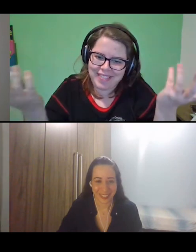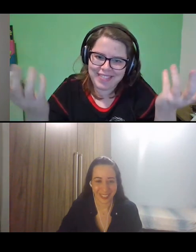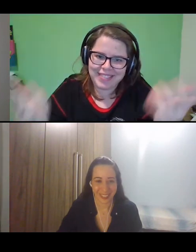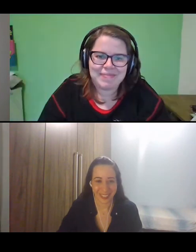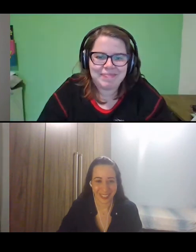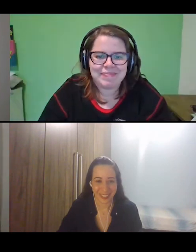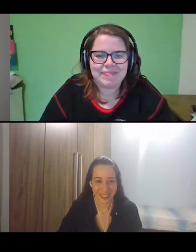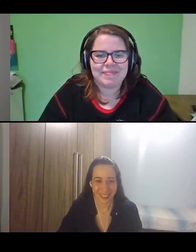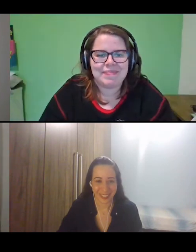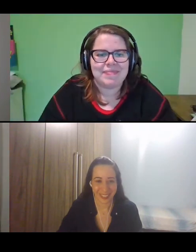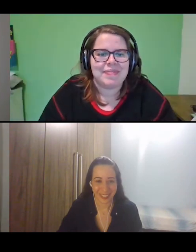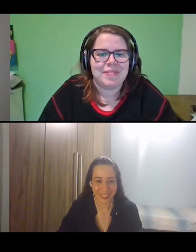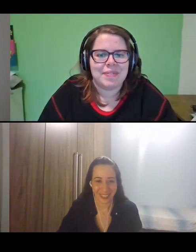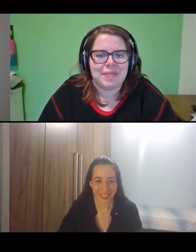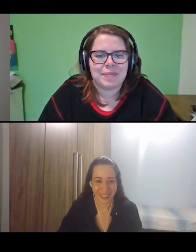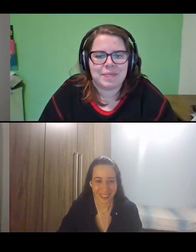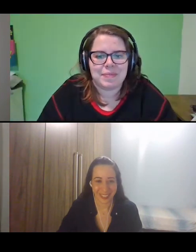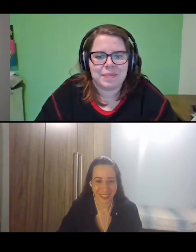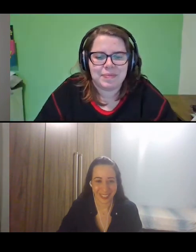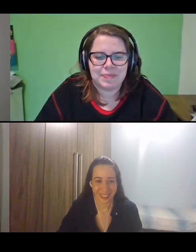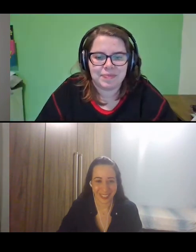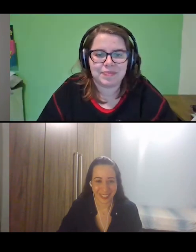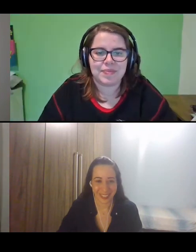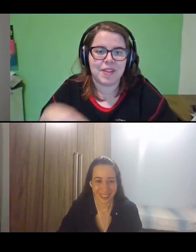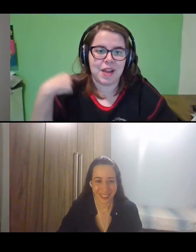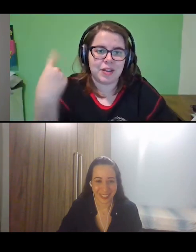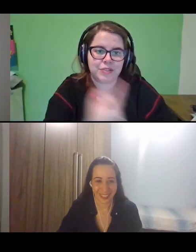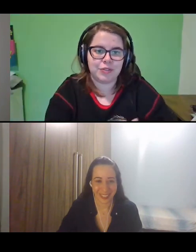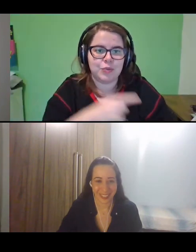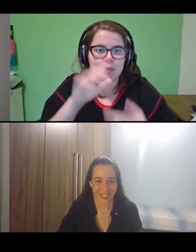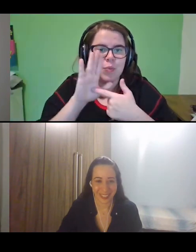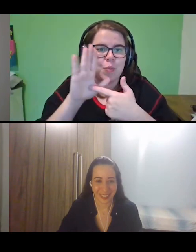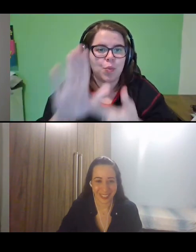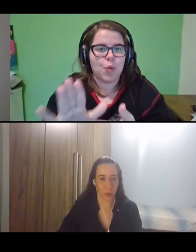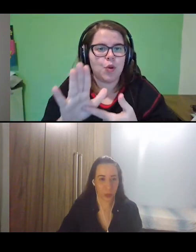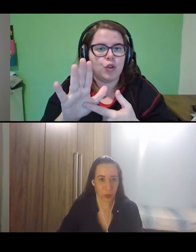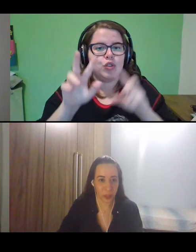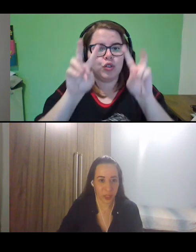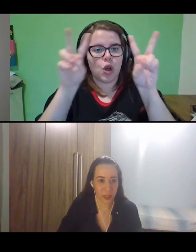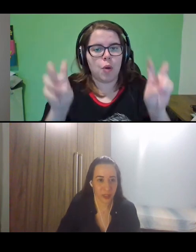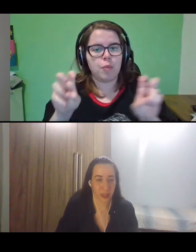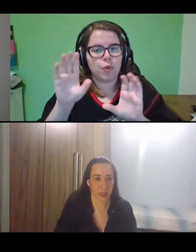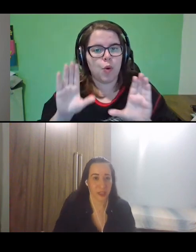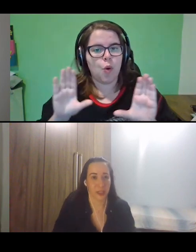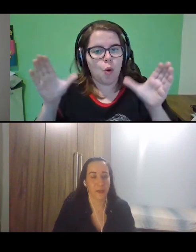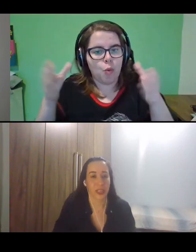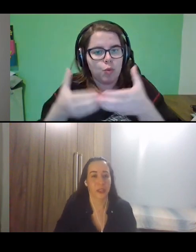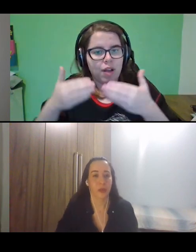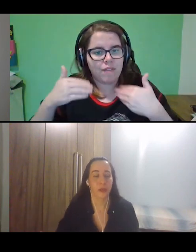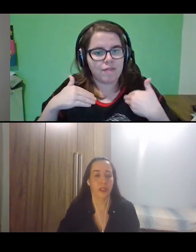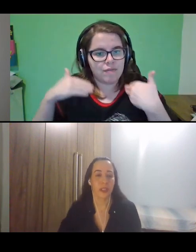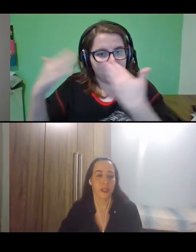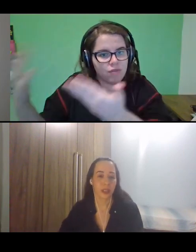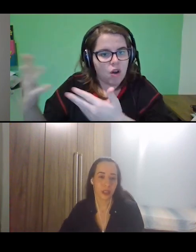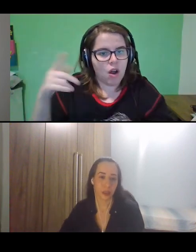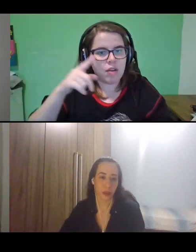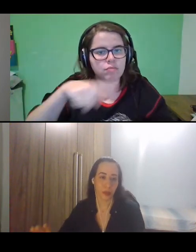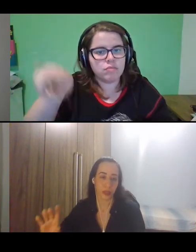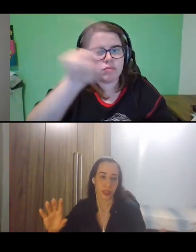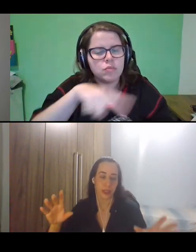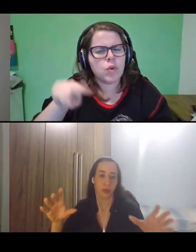Vai lá, cá. E aqui a gente trouxe um pouquinho para vocês sobre as comunidades externas, né? Essas comunidades,